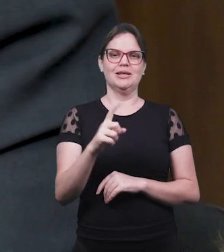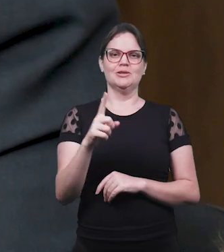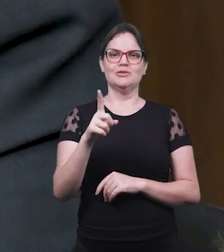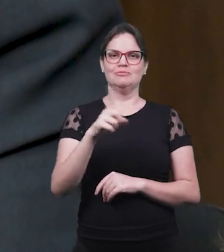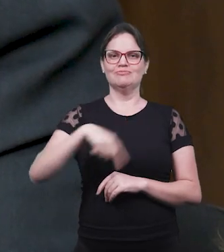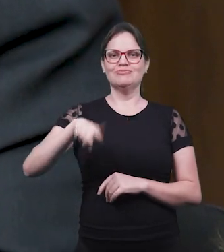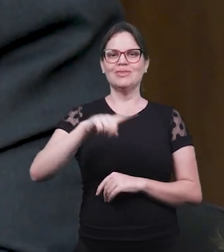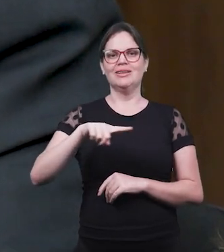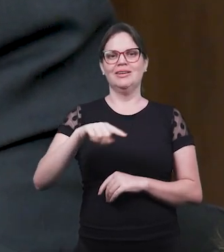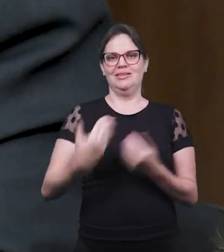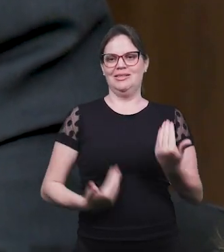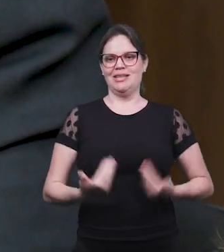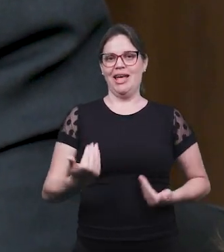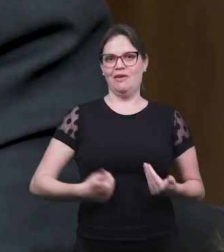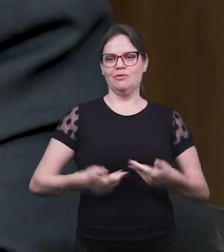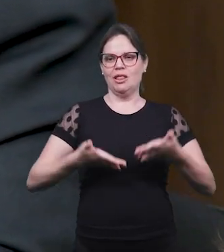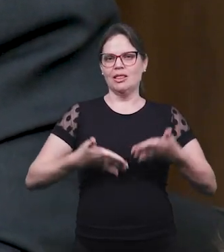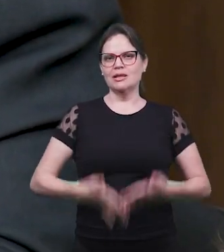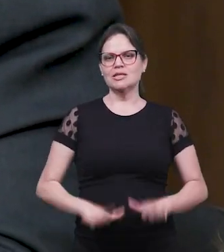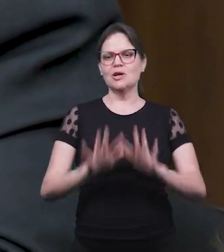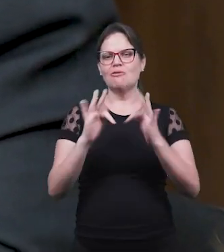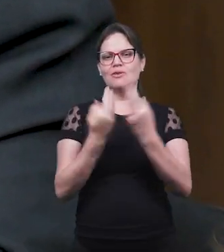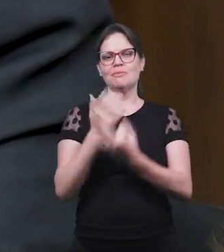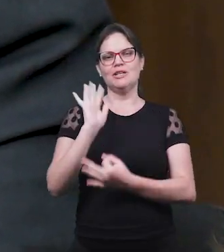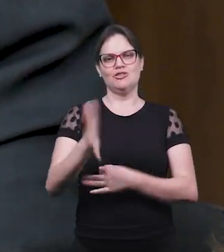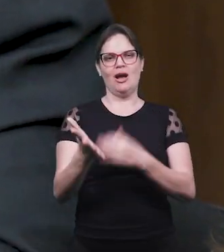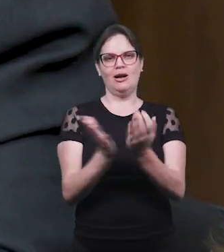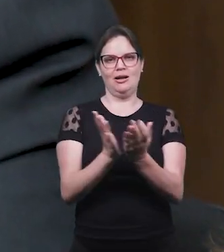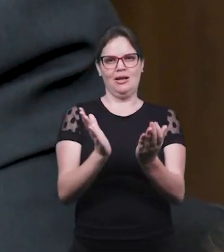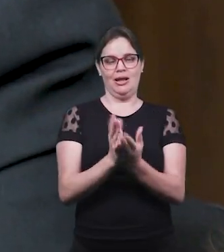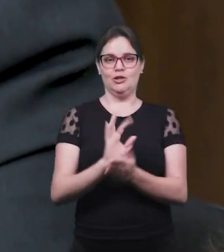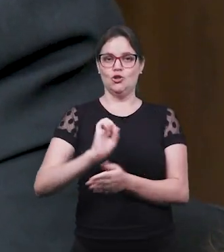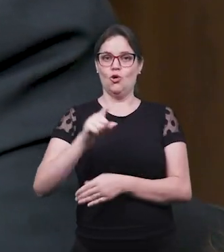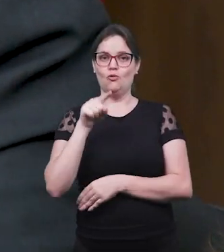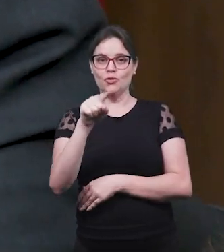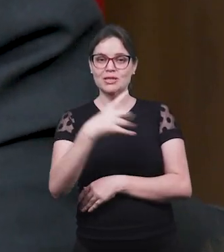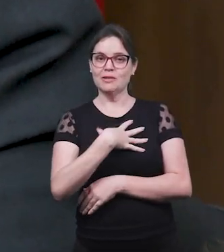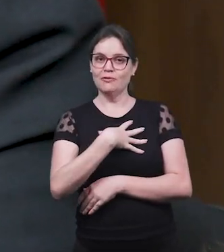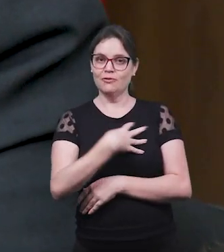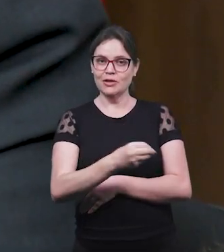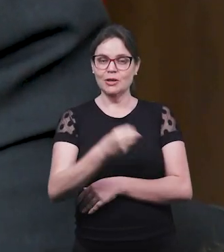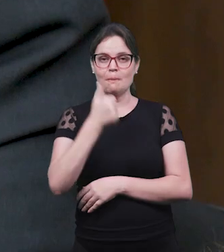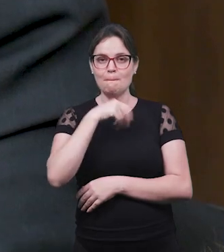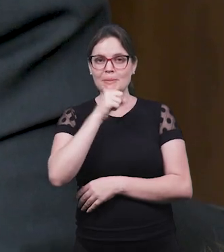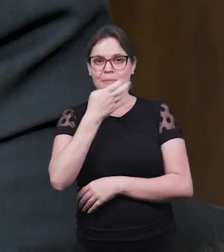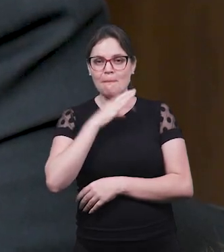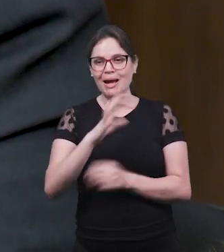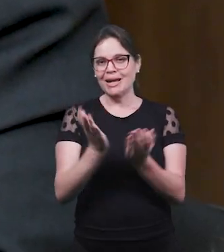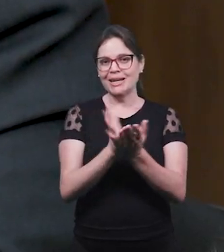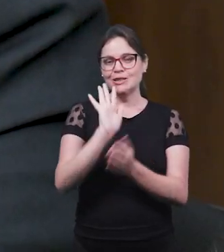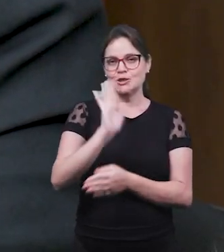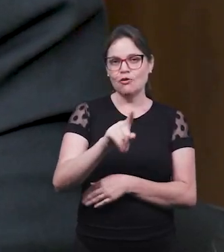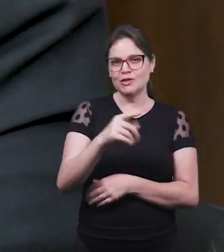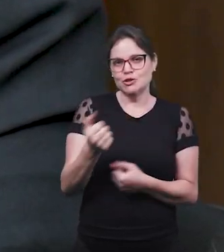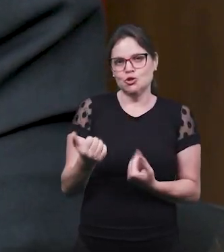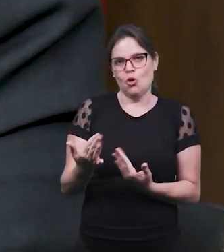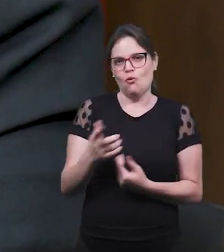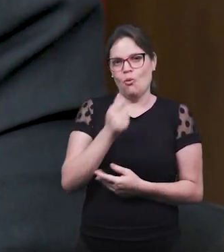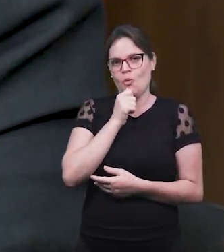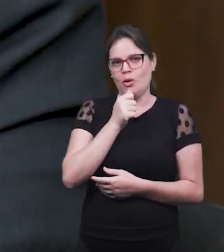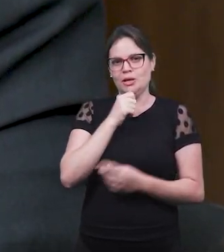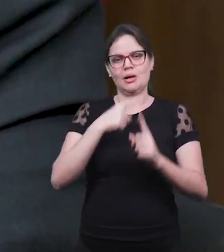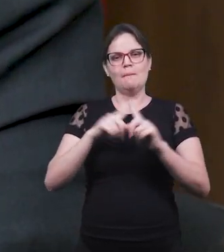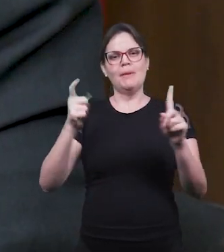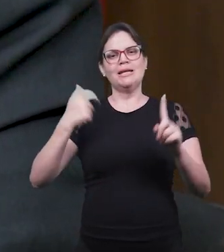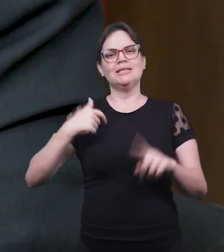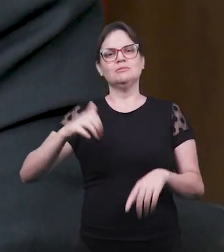evangélico, você que tem filhos, você que é filho, que ainda é muito jovem, eu cresci com a